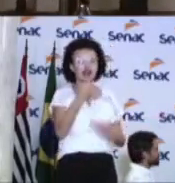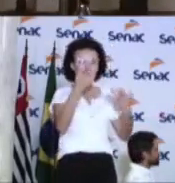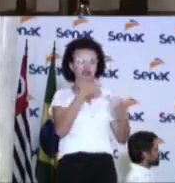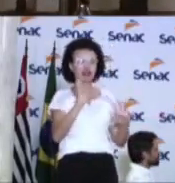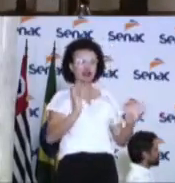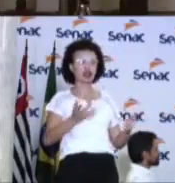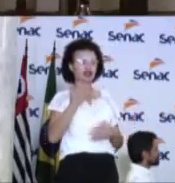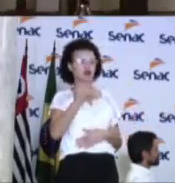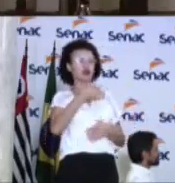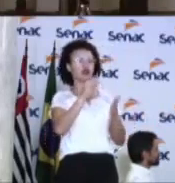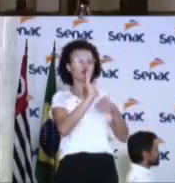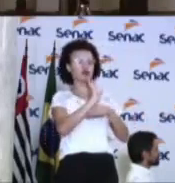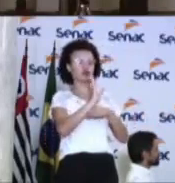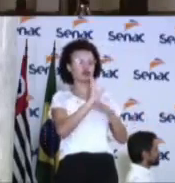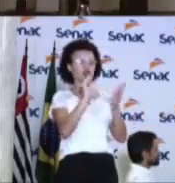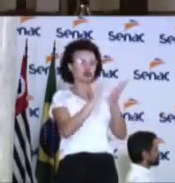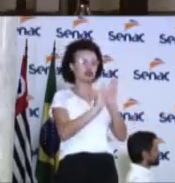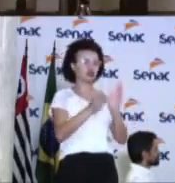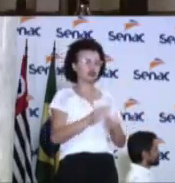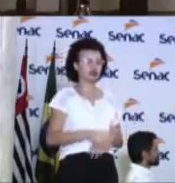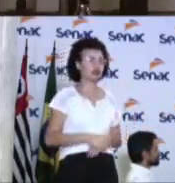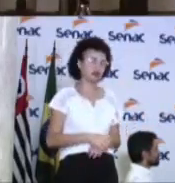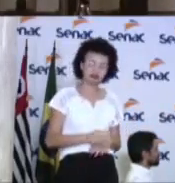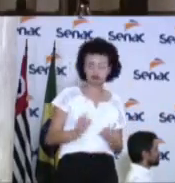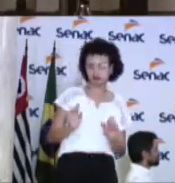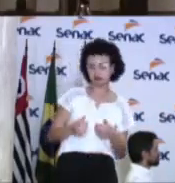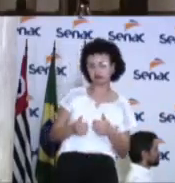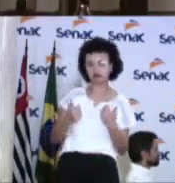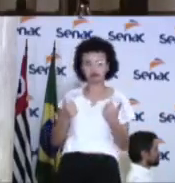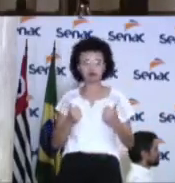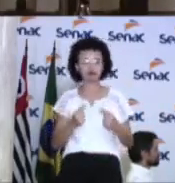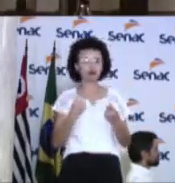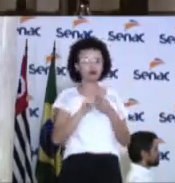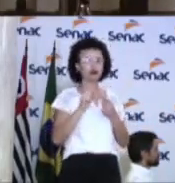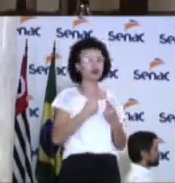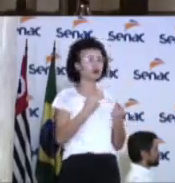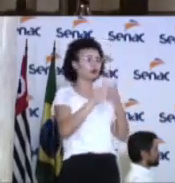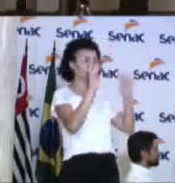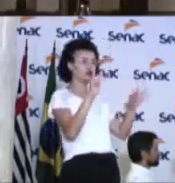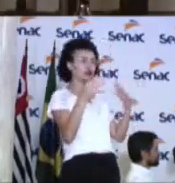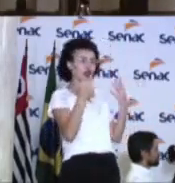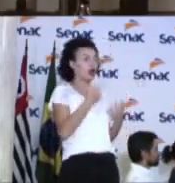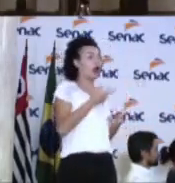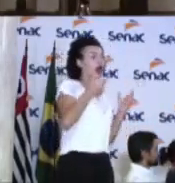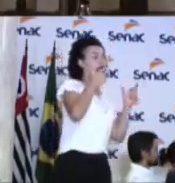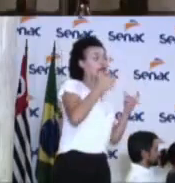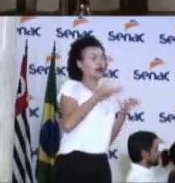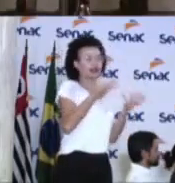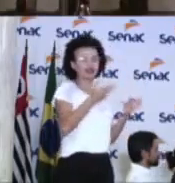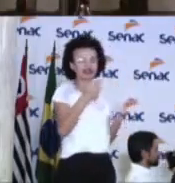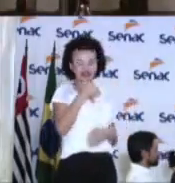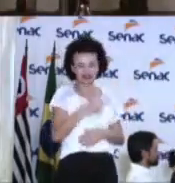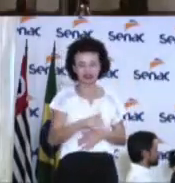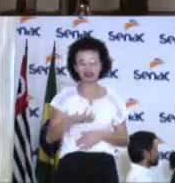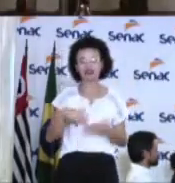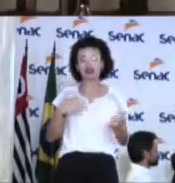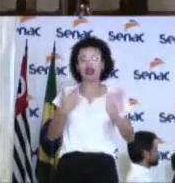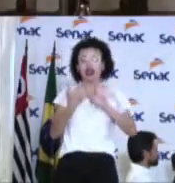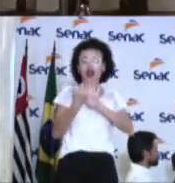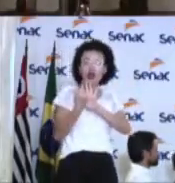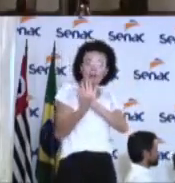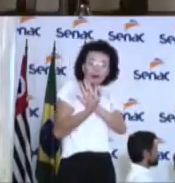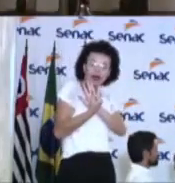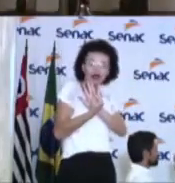falando. Eu acho que... Ah, então bom. Então vou falar. Quando eles olharem para mim é porque está tudo projeto, bem. Né? Esse a marca